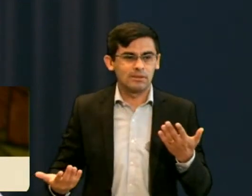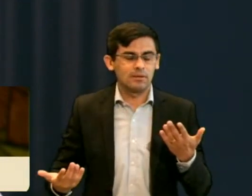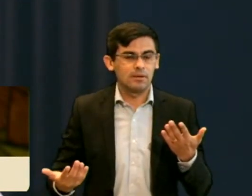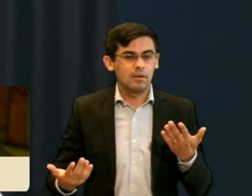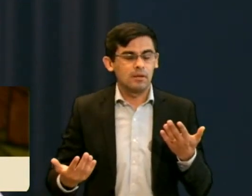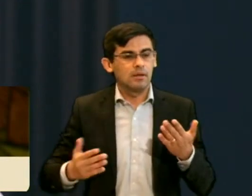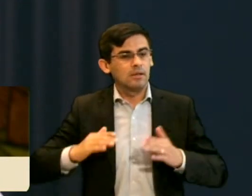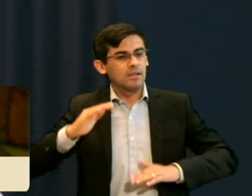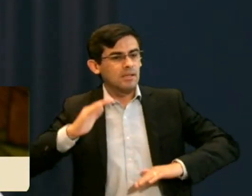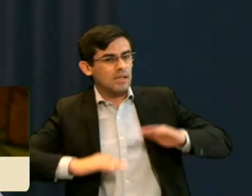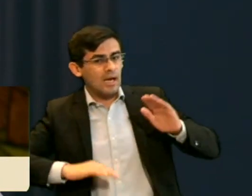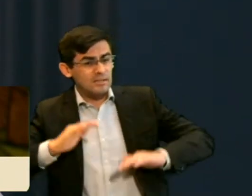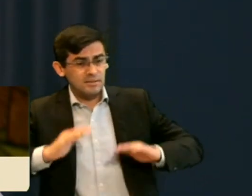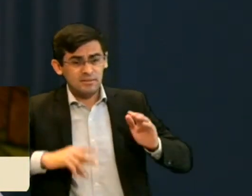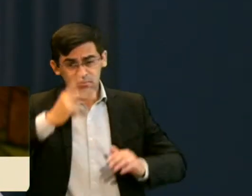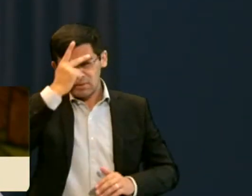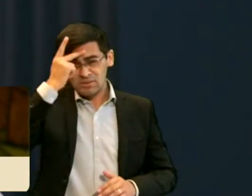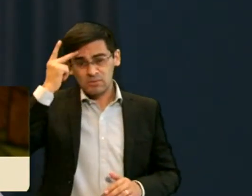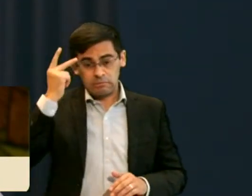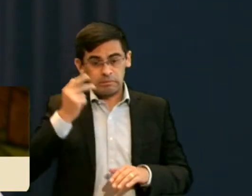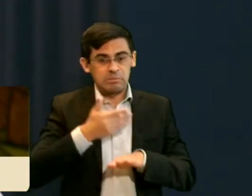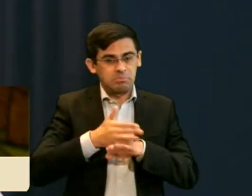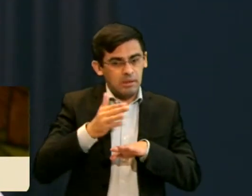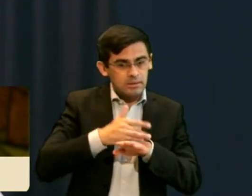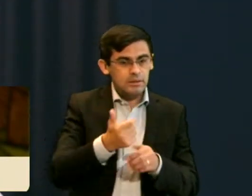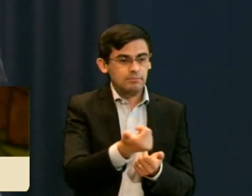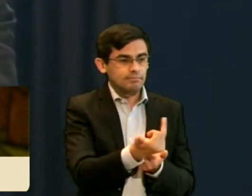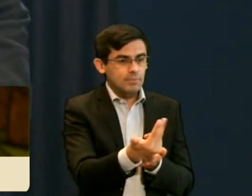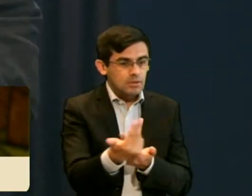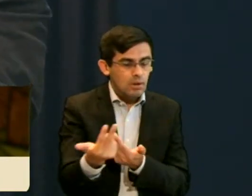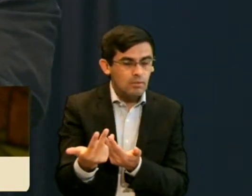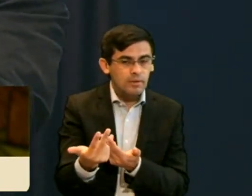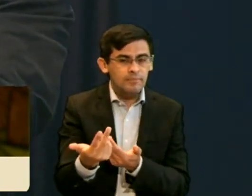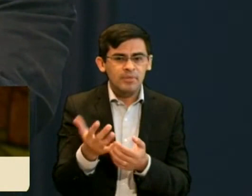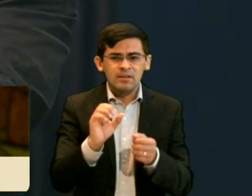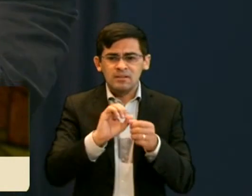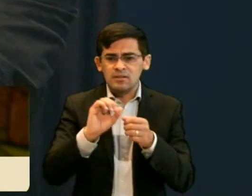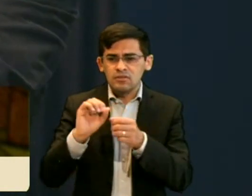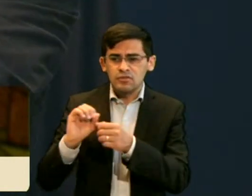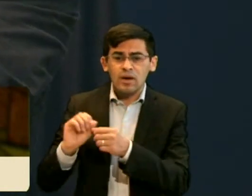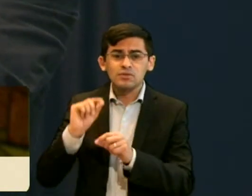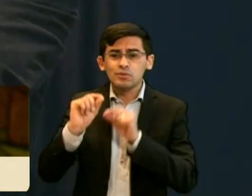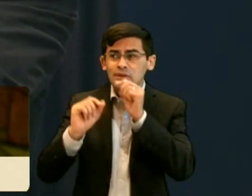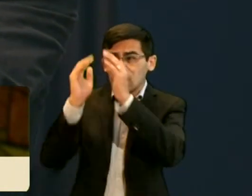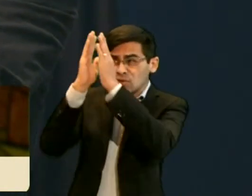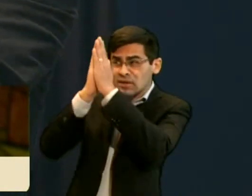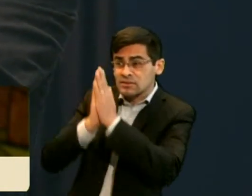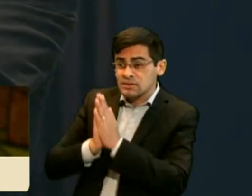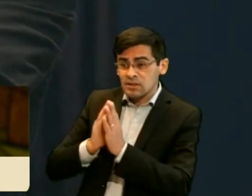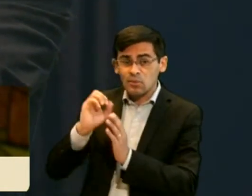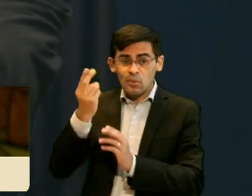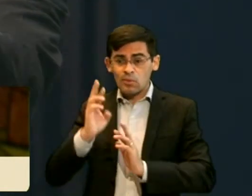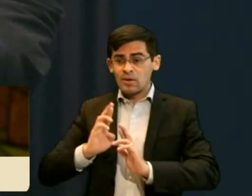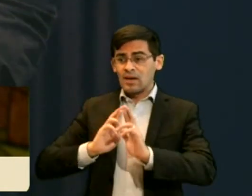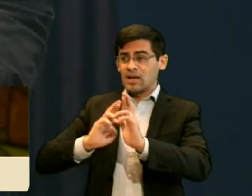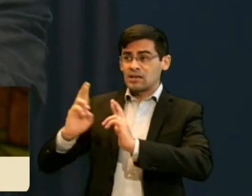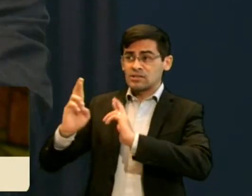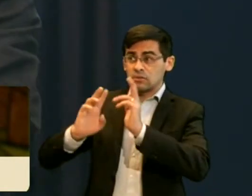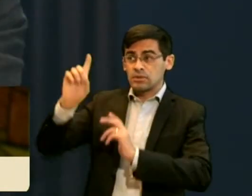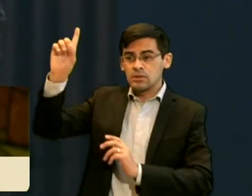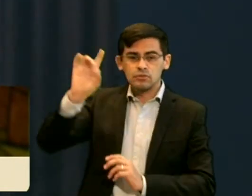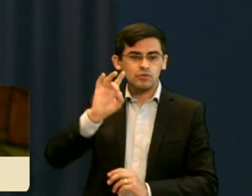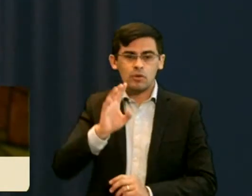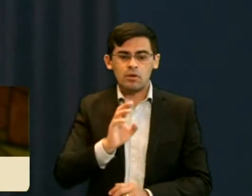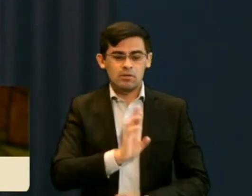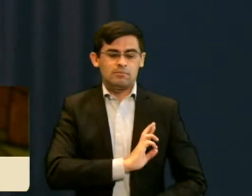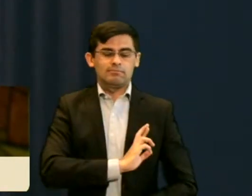E tem muita gente que vive a vida e faz da adoração e da relação com Deus um ato